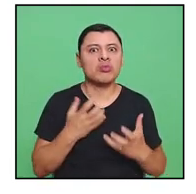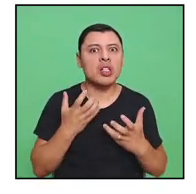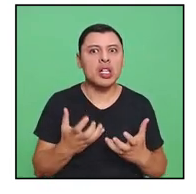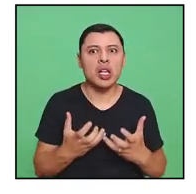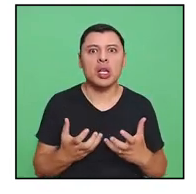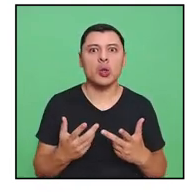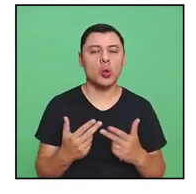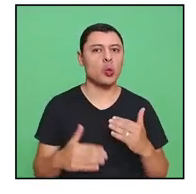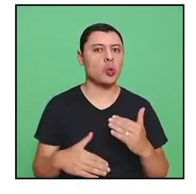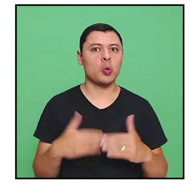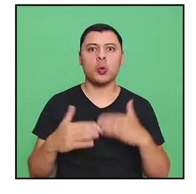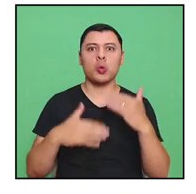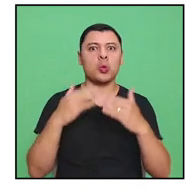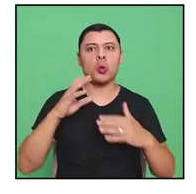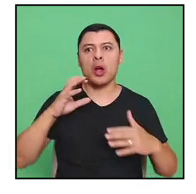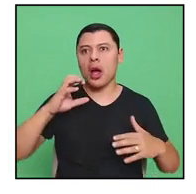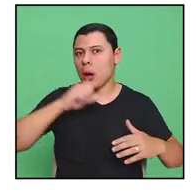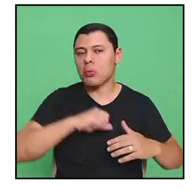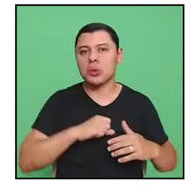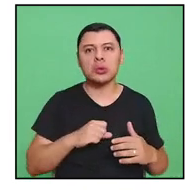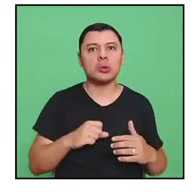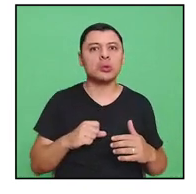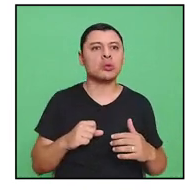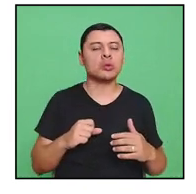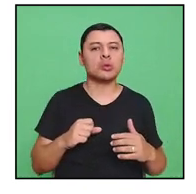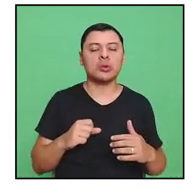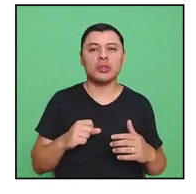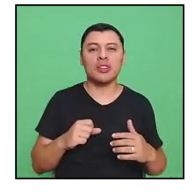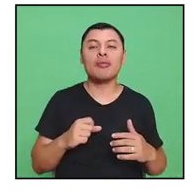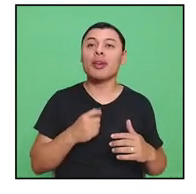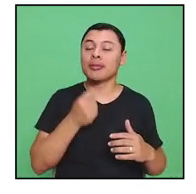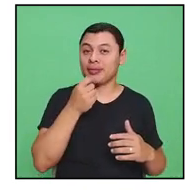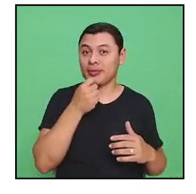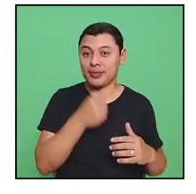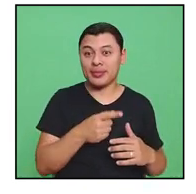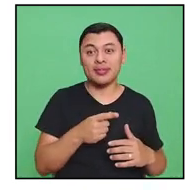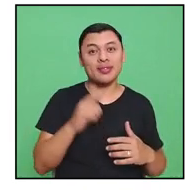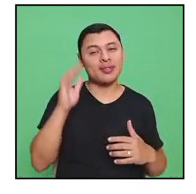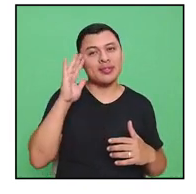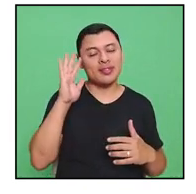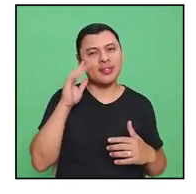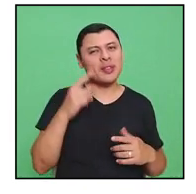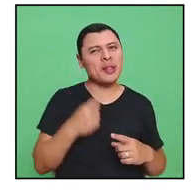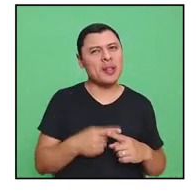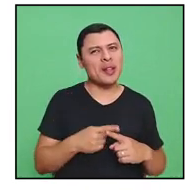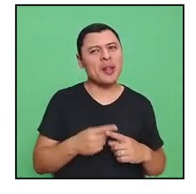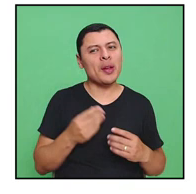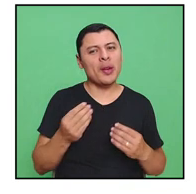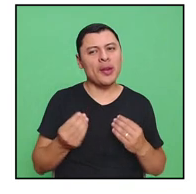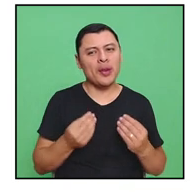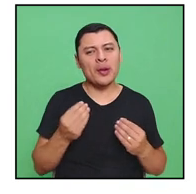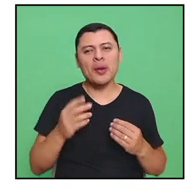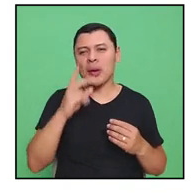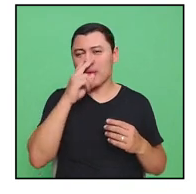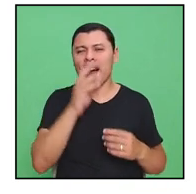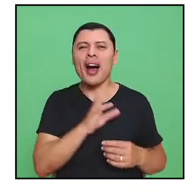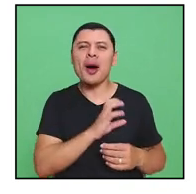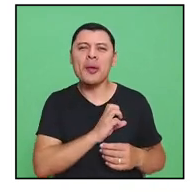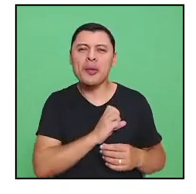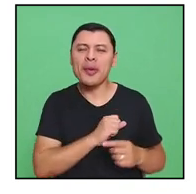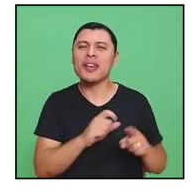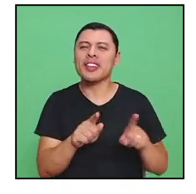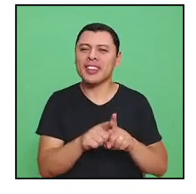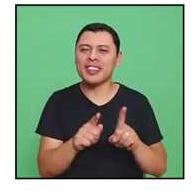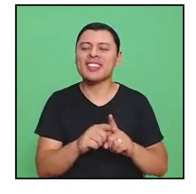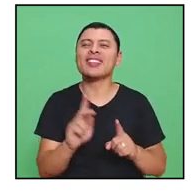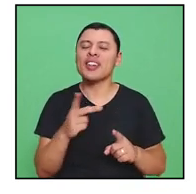evoluem, escalam muito rápido. E é muito engraçado pensar, sabe, sobre a relação Fala de amor, né, também. falar